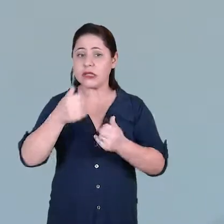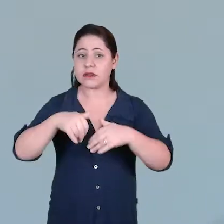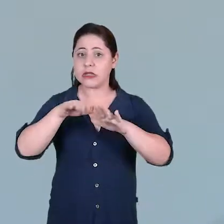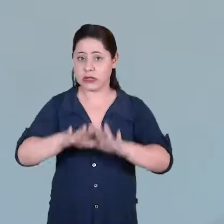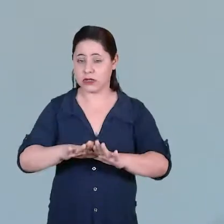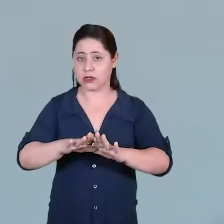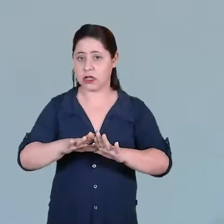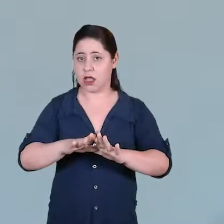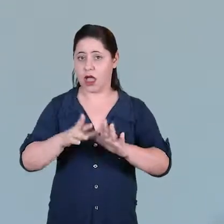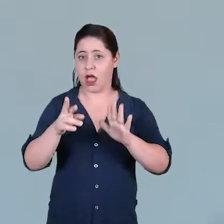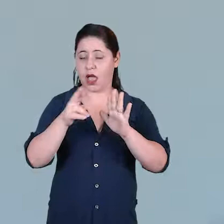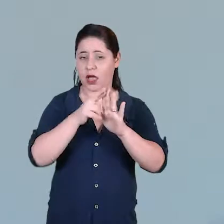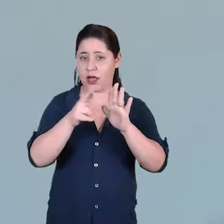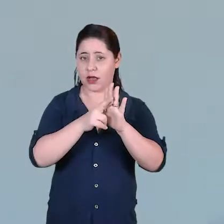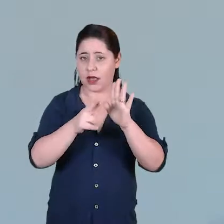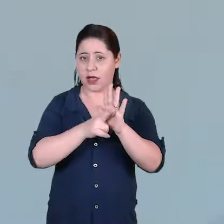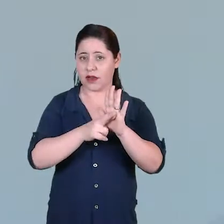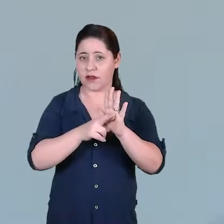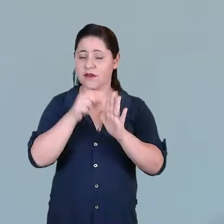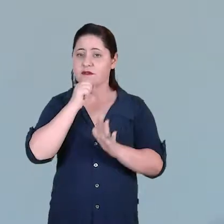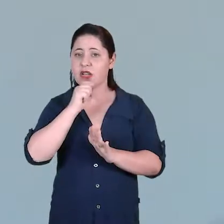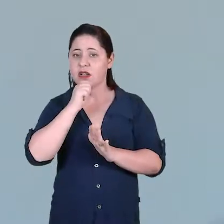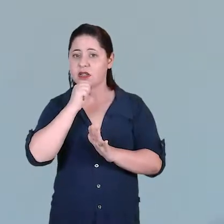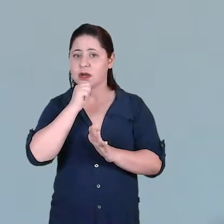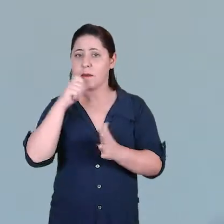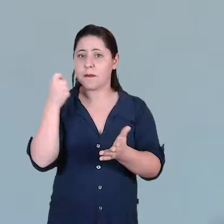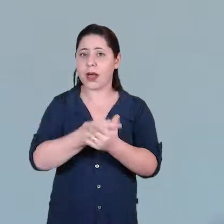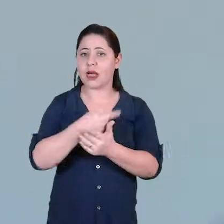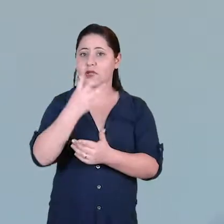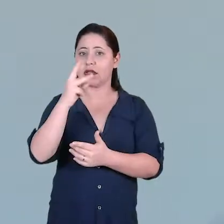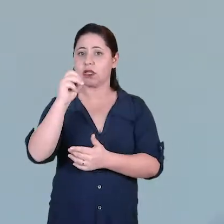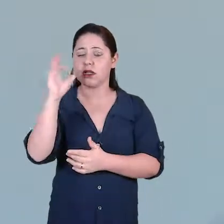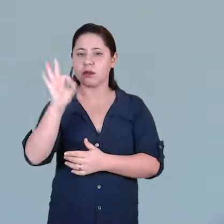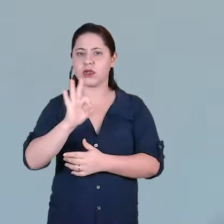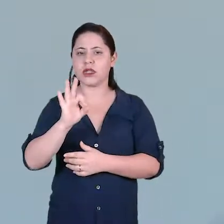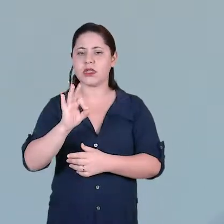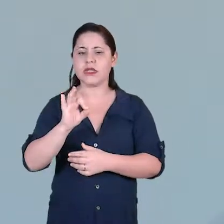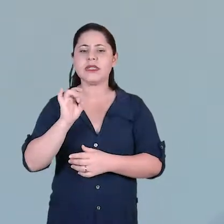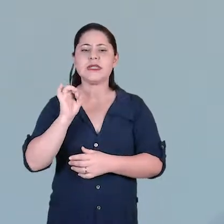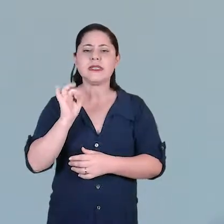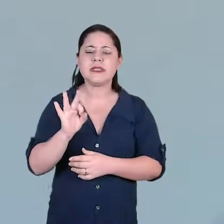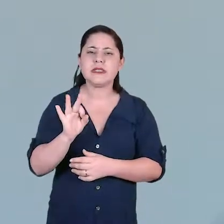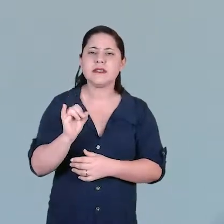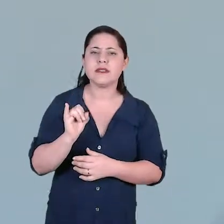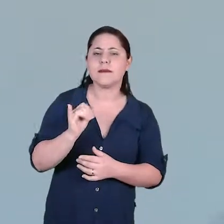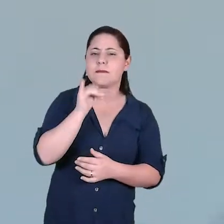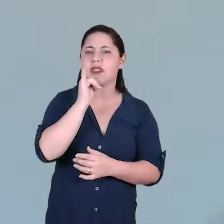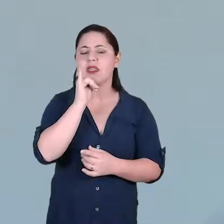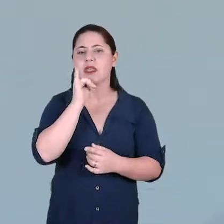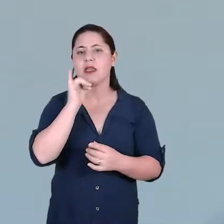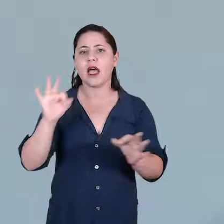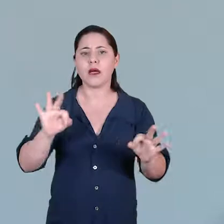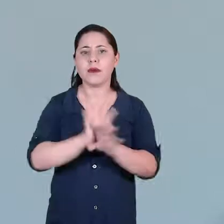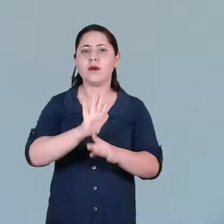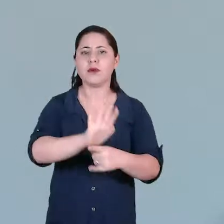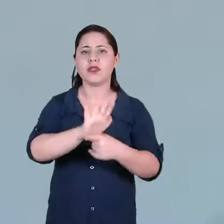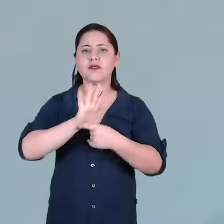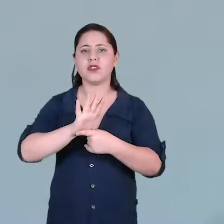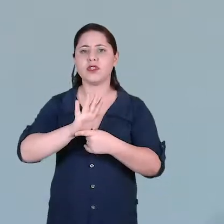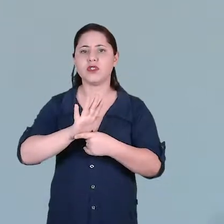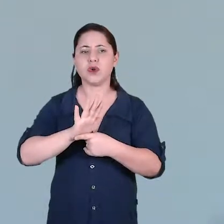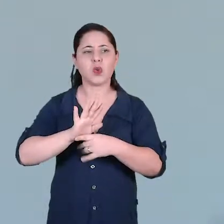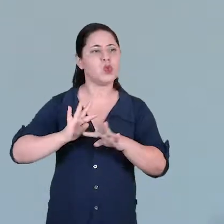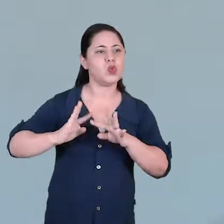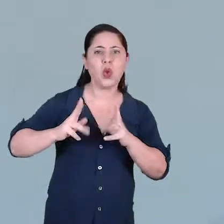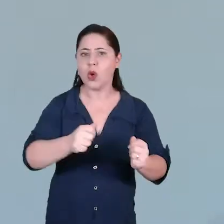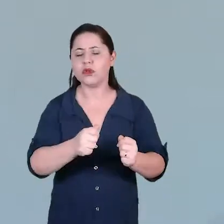já não percebe uma igualdade sendo observada aí. Se é para acabar os privilégios, então por que não atinge a todos? Por que os